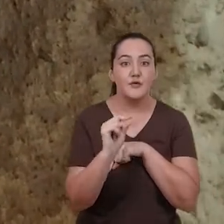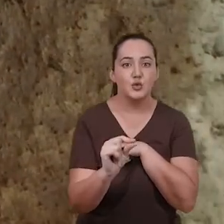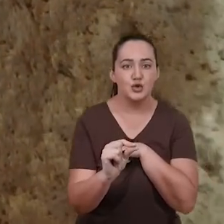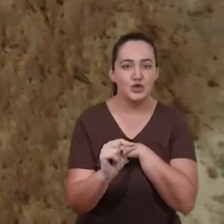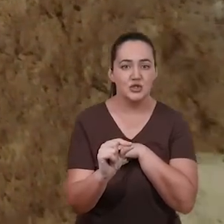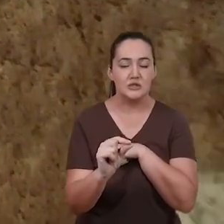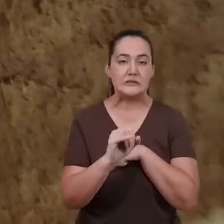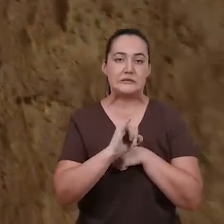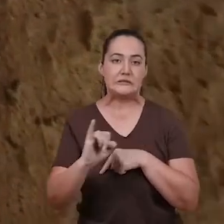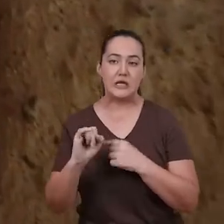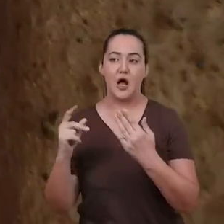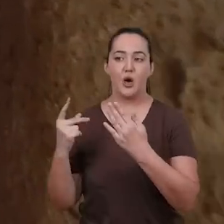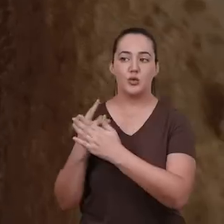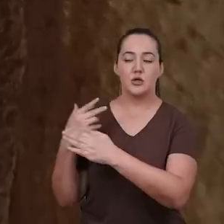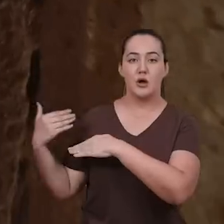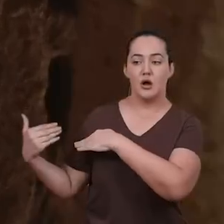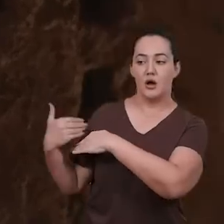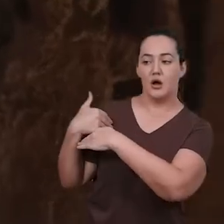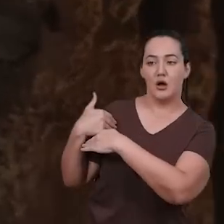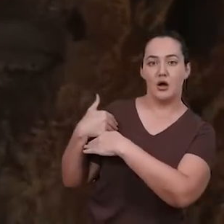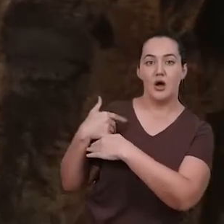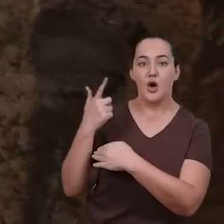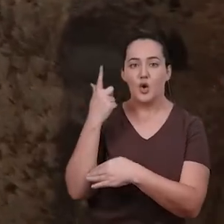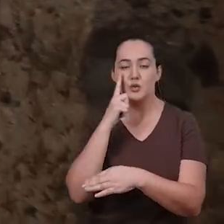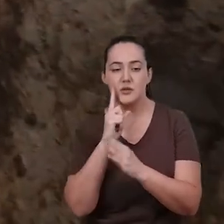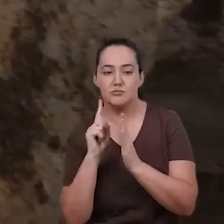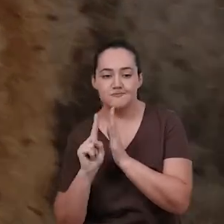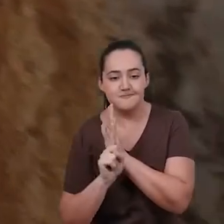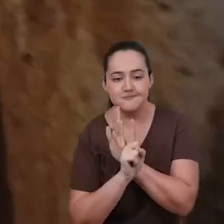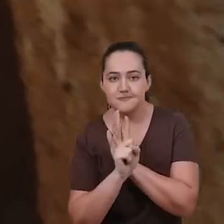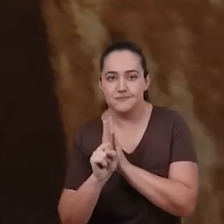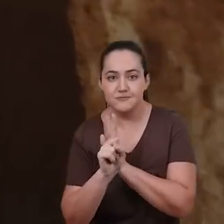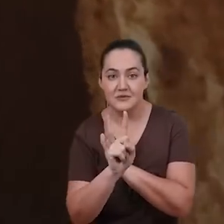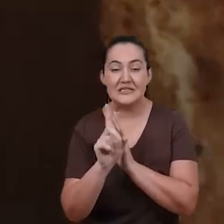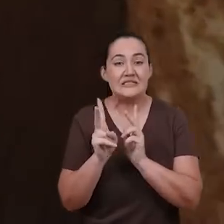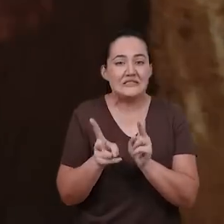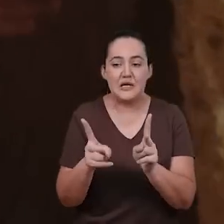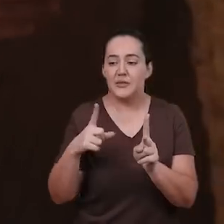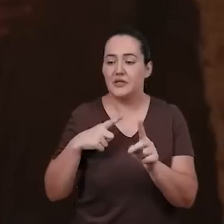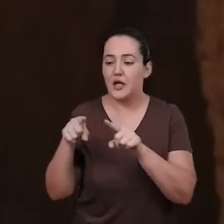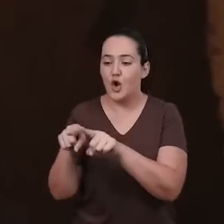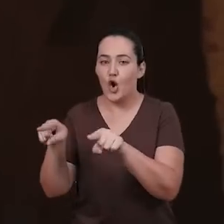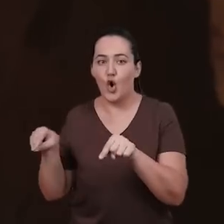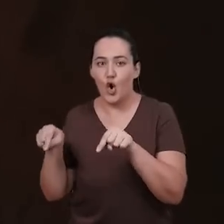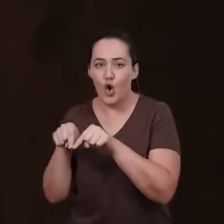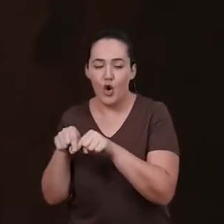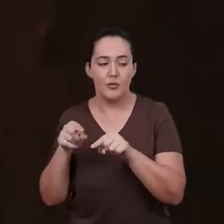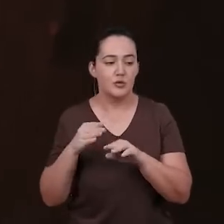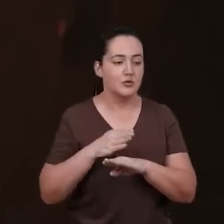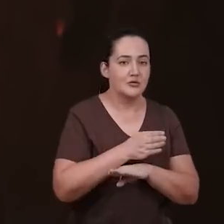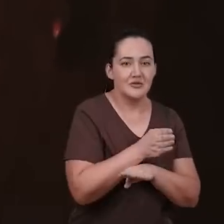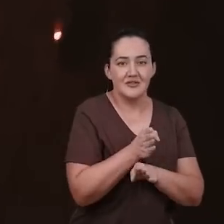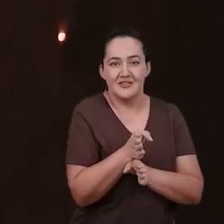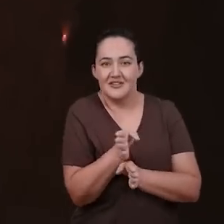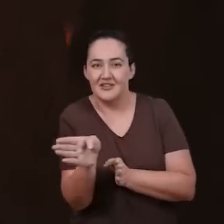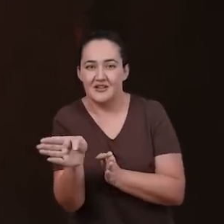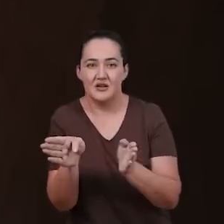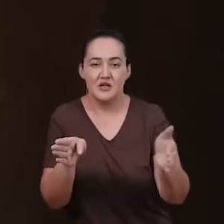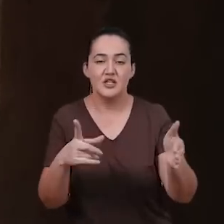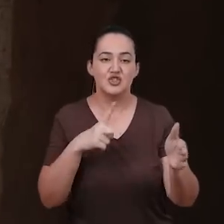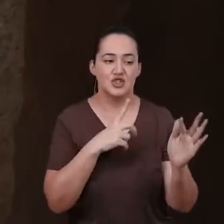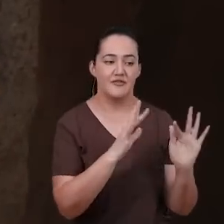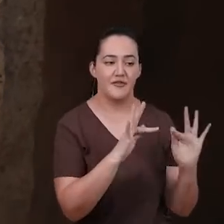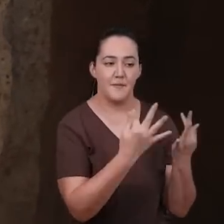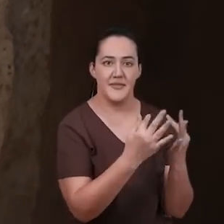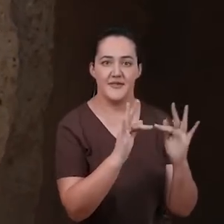a fuga em situação de perigo. Olha bem, e em cada lugar você tinha aqui cômodos onde as famílias